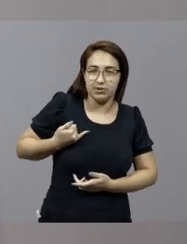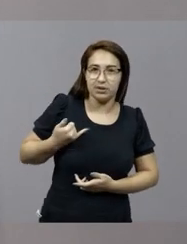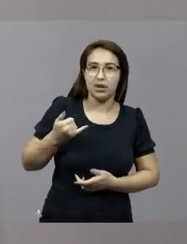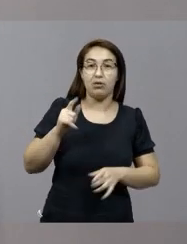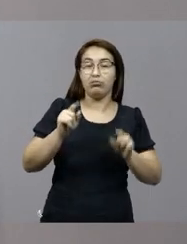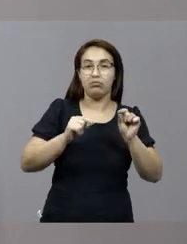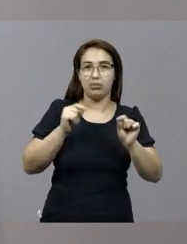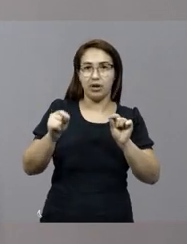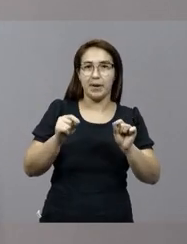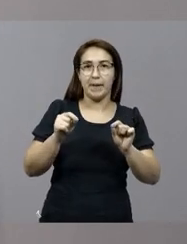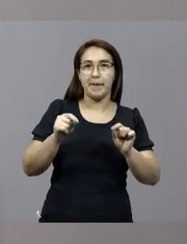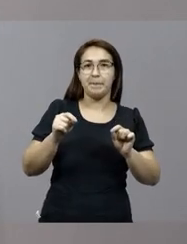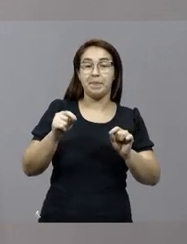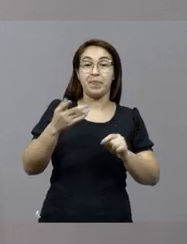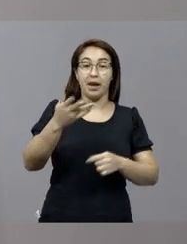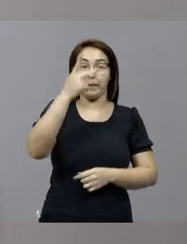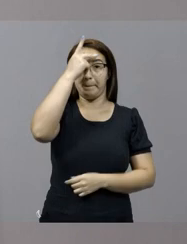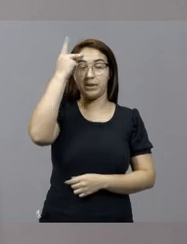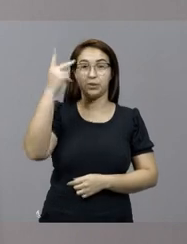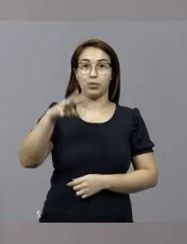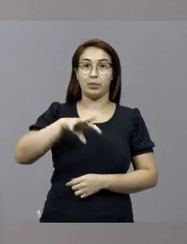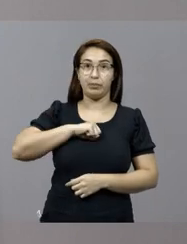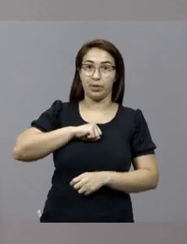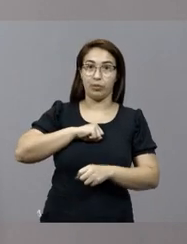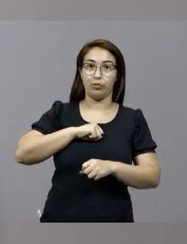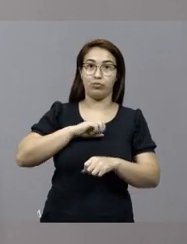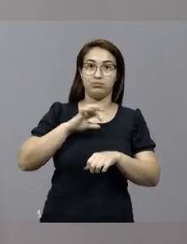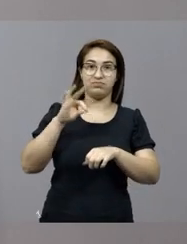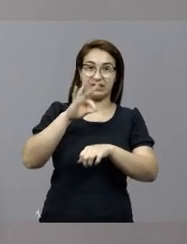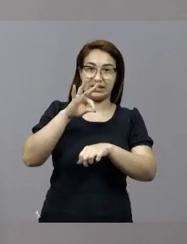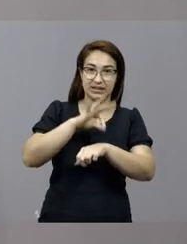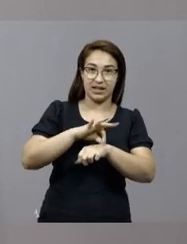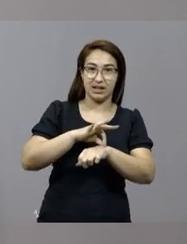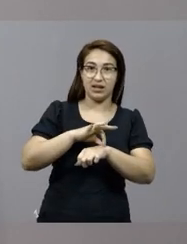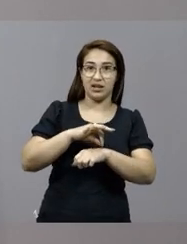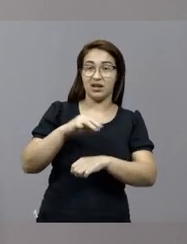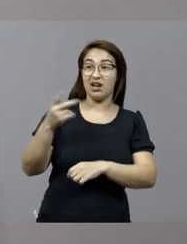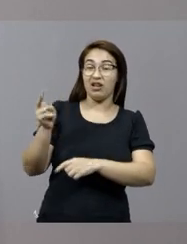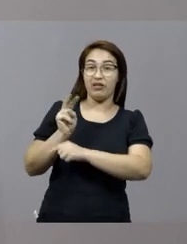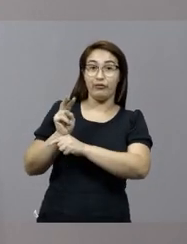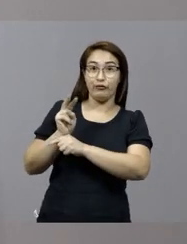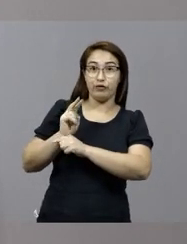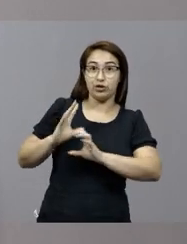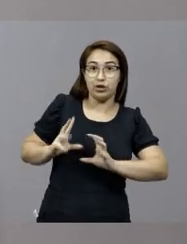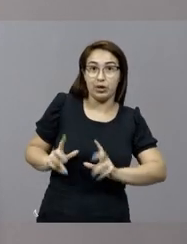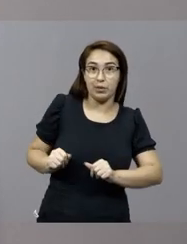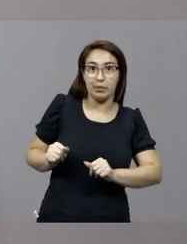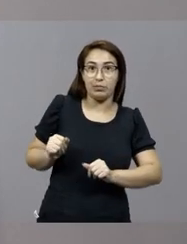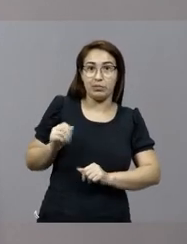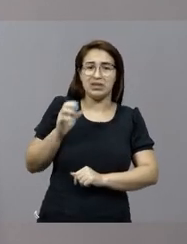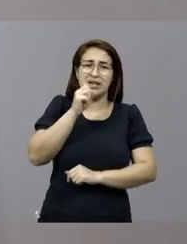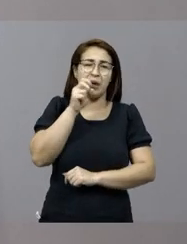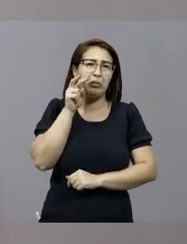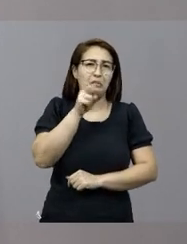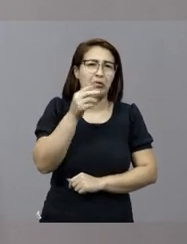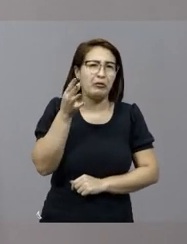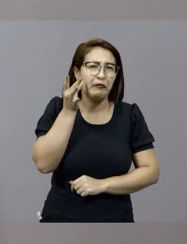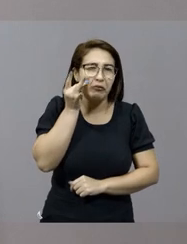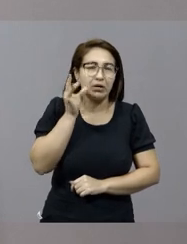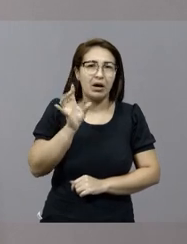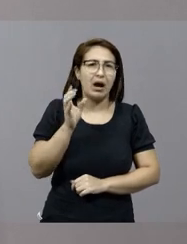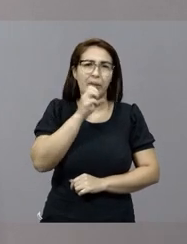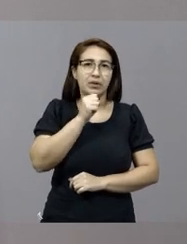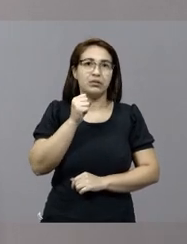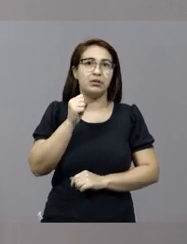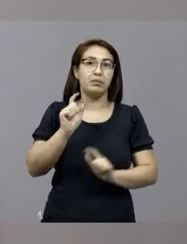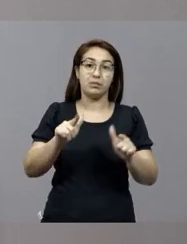lá pegou uma pessoa, pegou outra pessoa, aí o pessoal da vigilância deu uma passada lá. Não, tem que fazer ação efetiva, se a gente